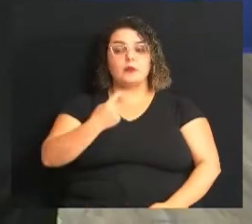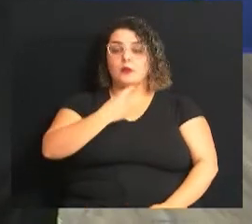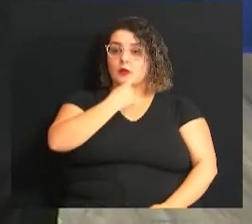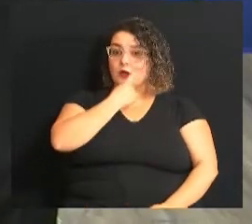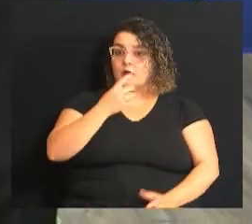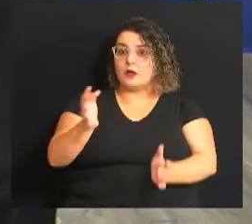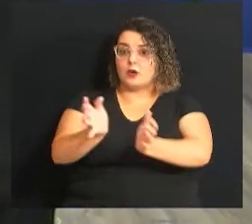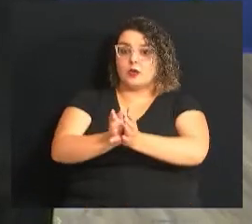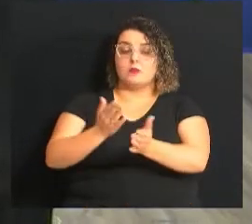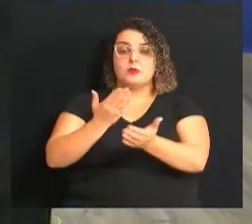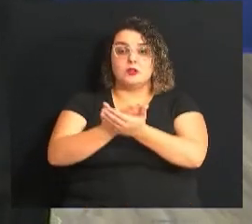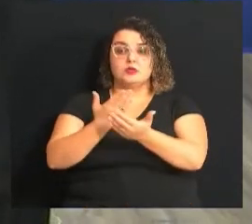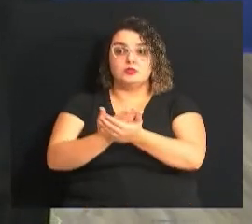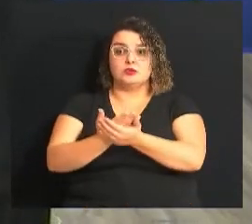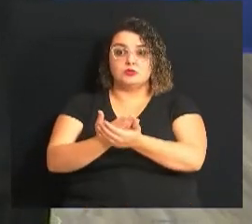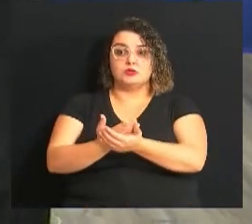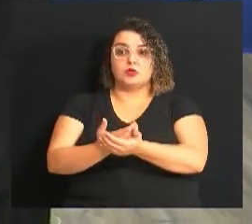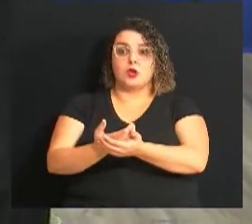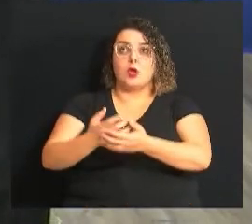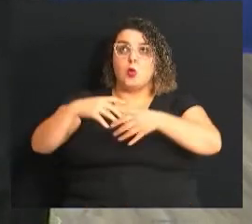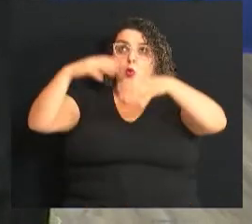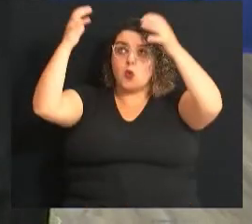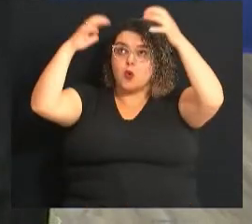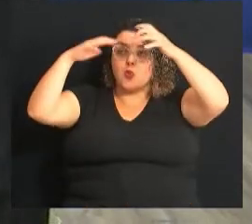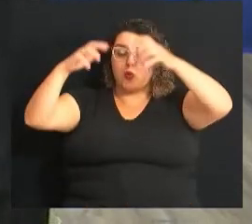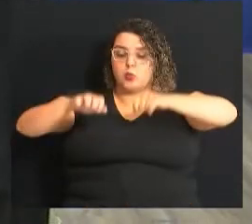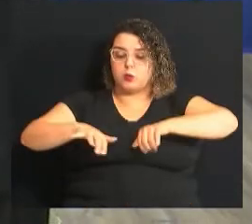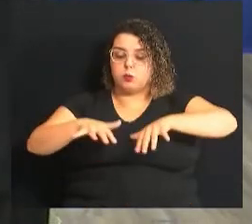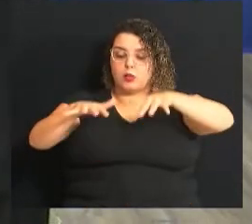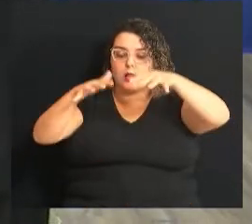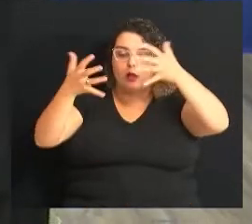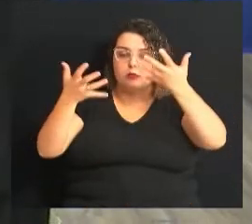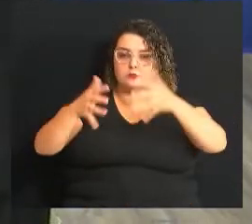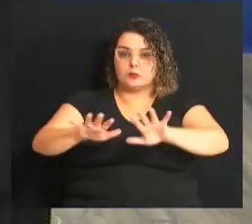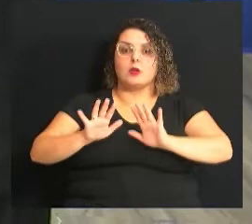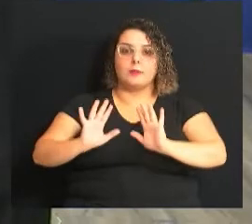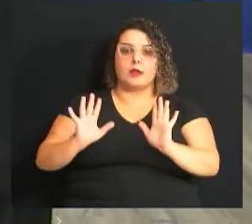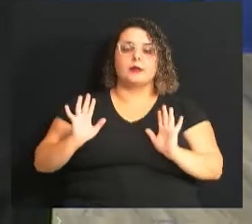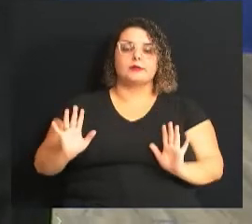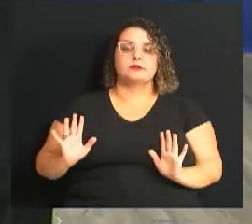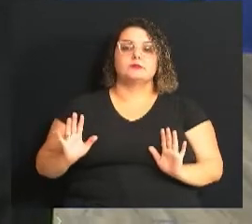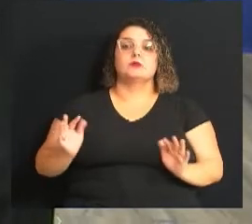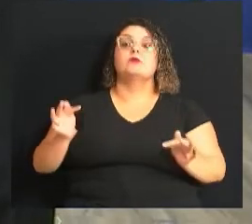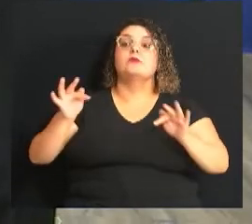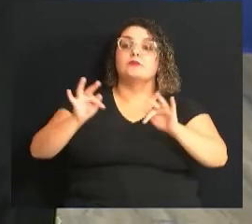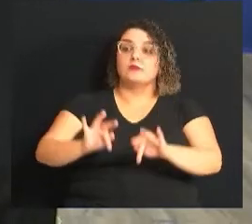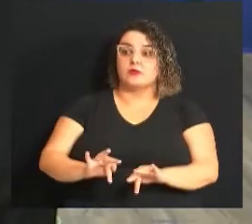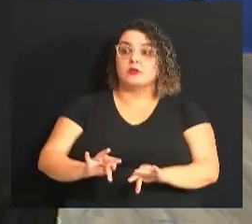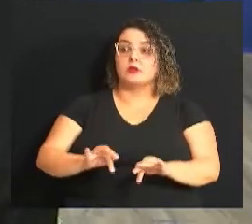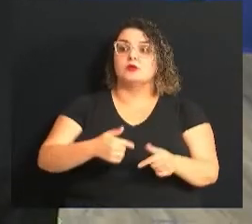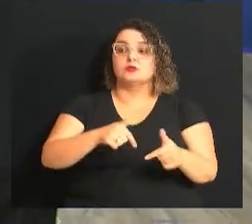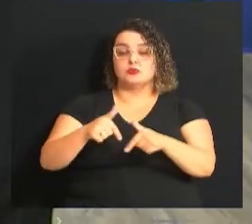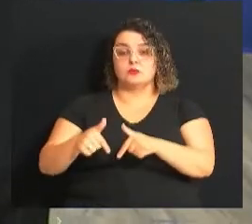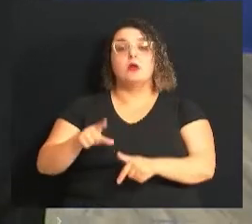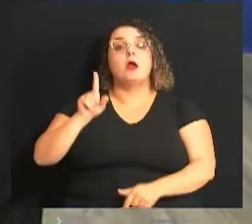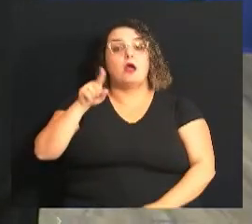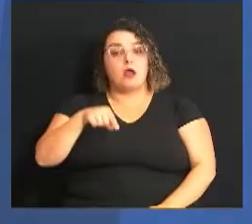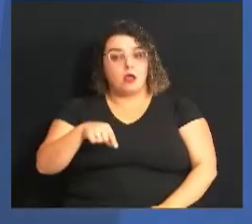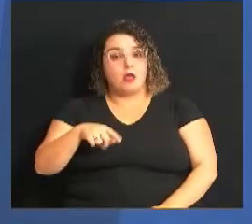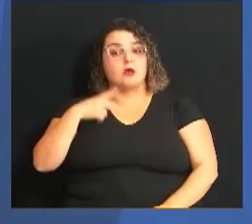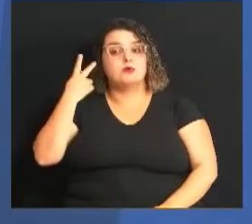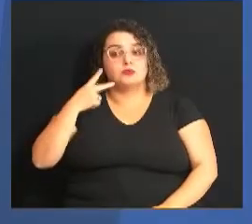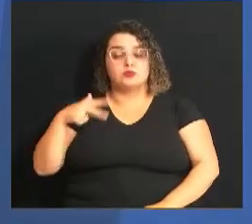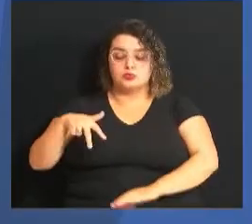Estudos Anti-Enchentes aqui da Câmara de Campinas está na reta final dos trabalhos. Isso, e os parlamentares usaram a tribuna durante